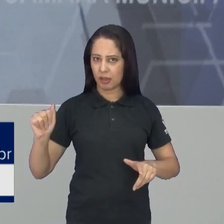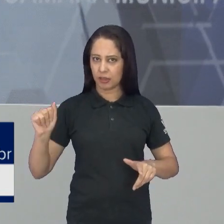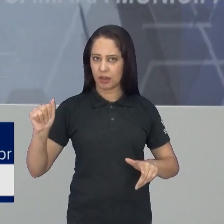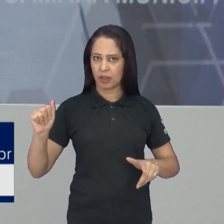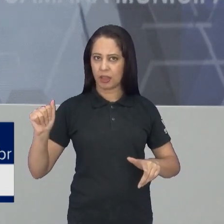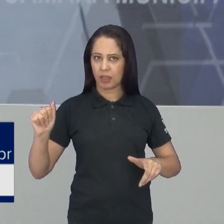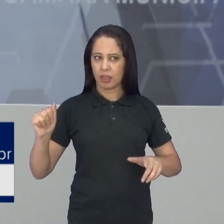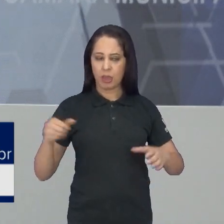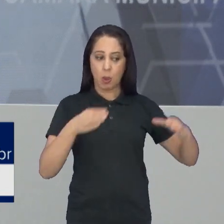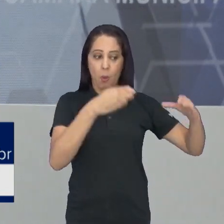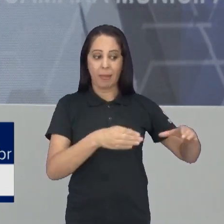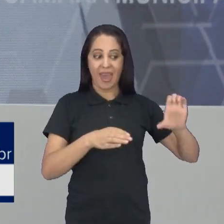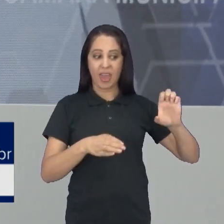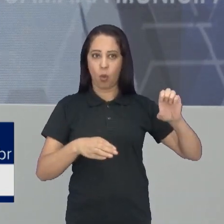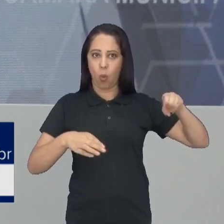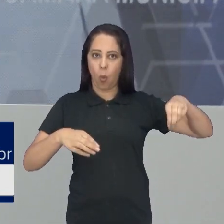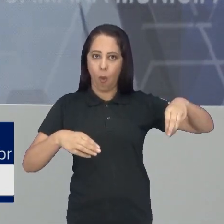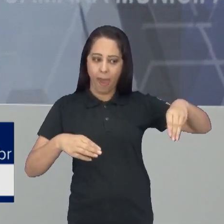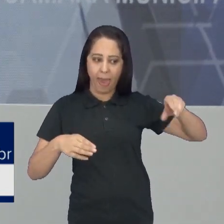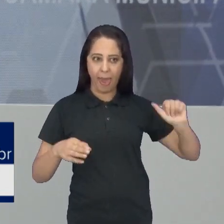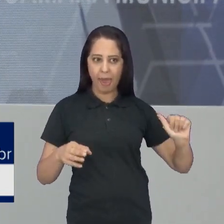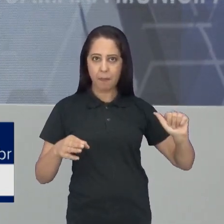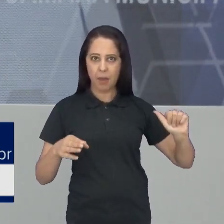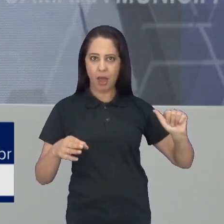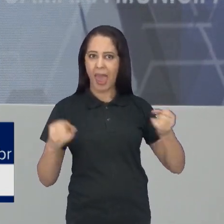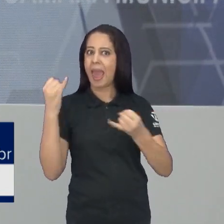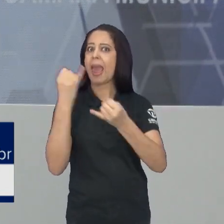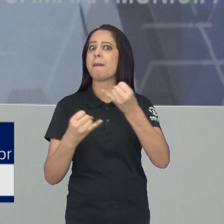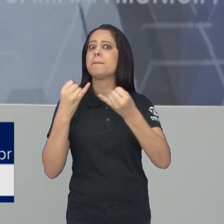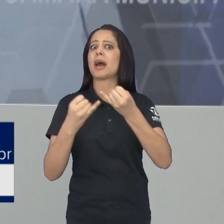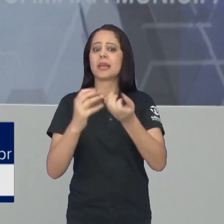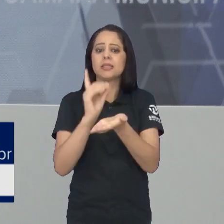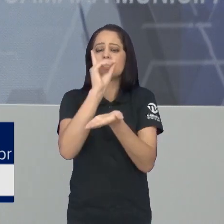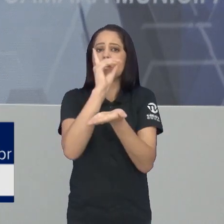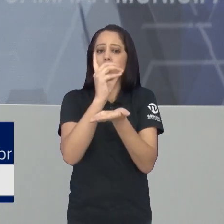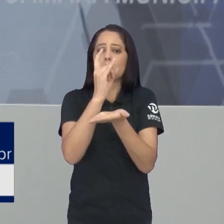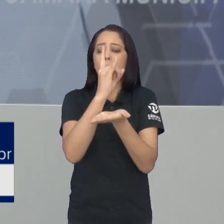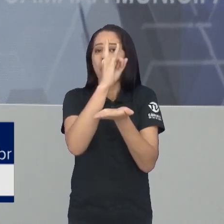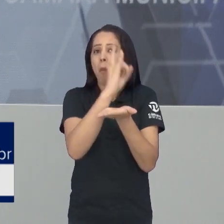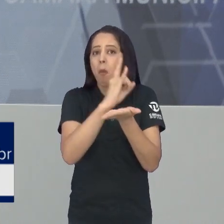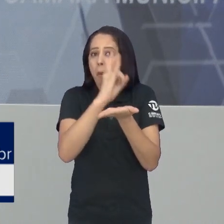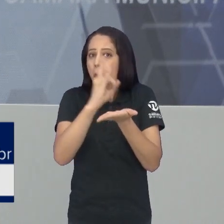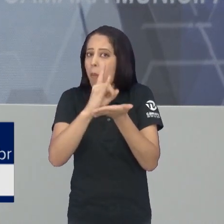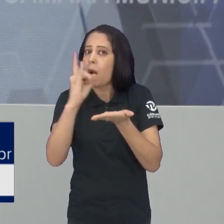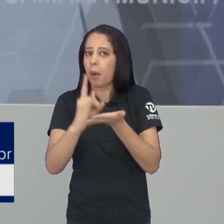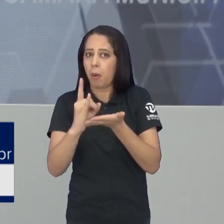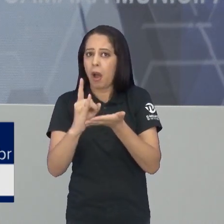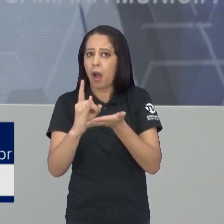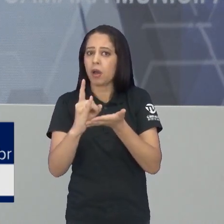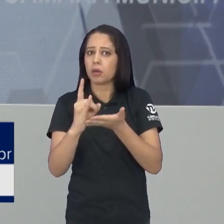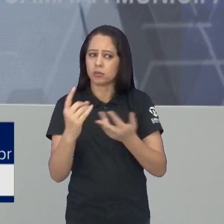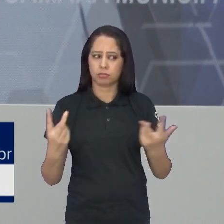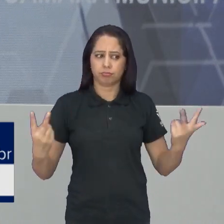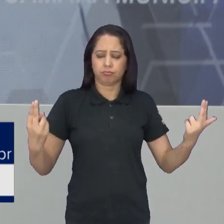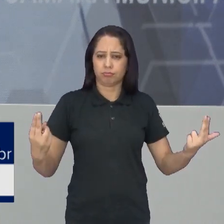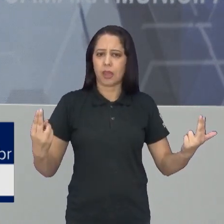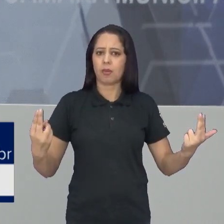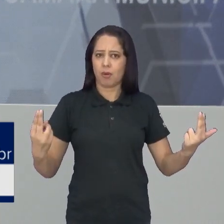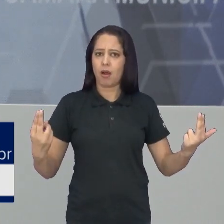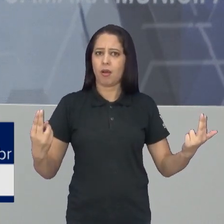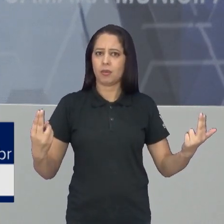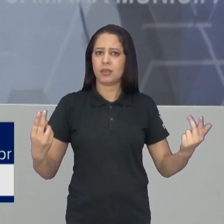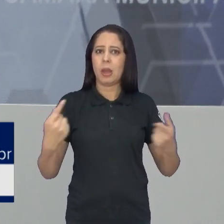Aquários, principalmente em termos de uma região já consolidada, que está